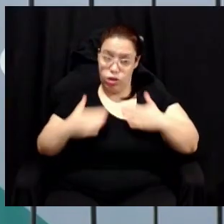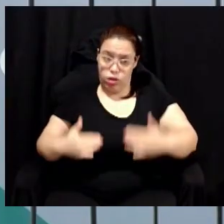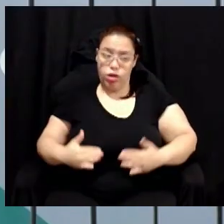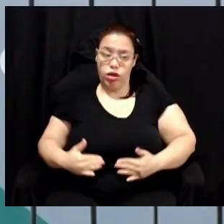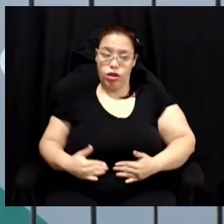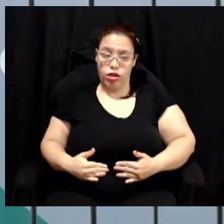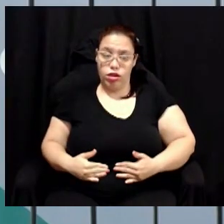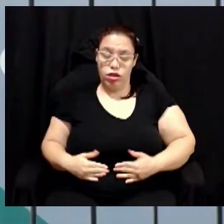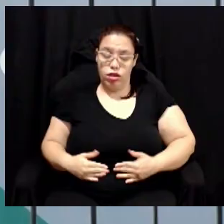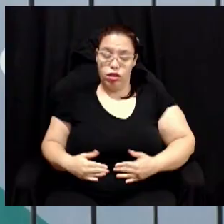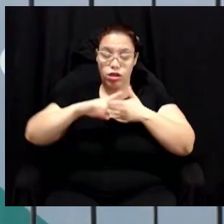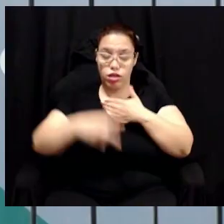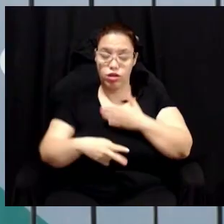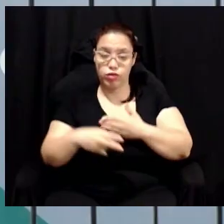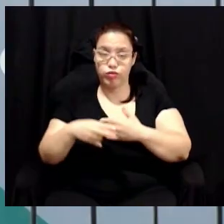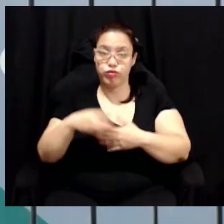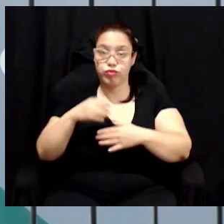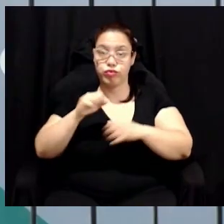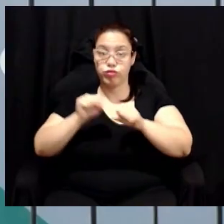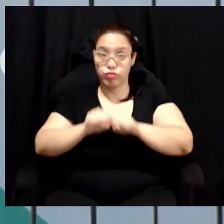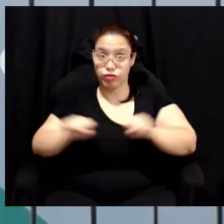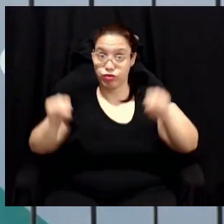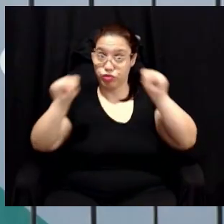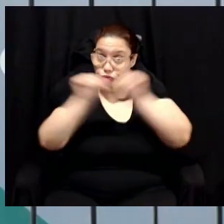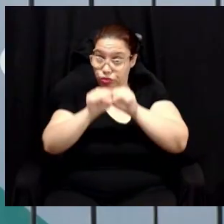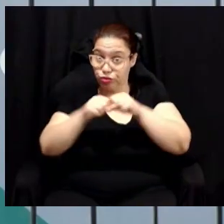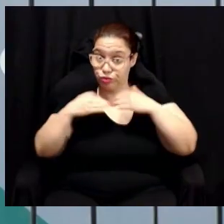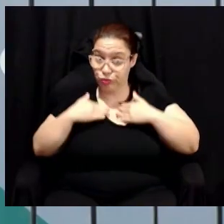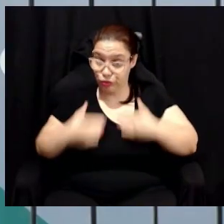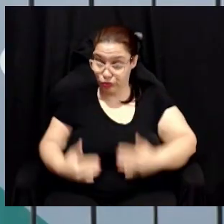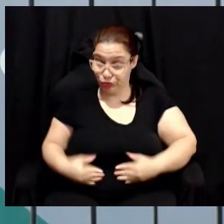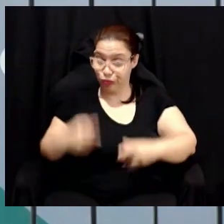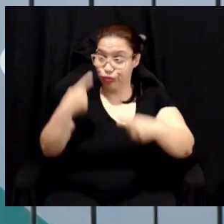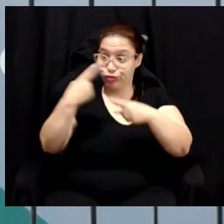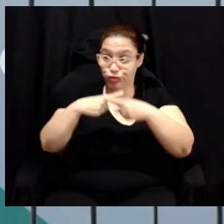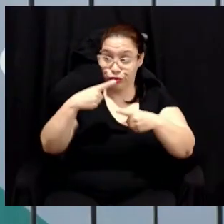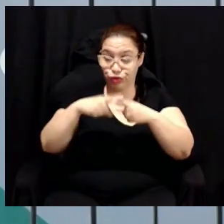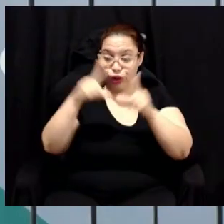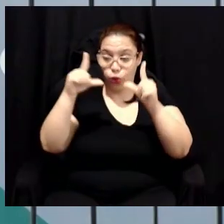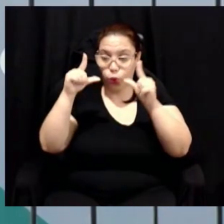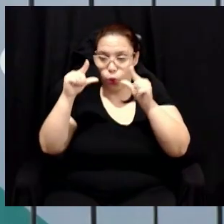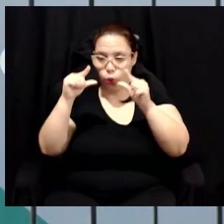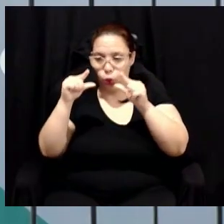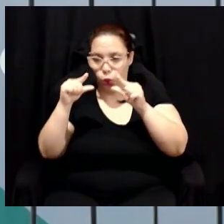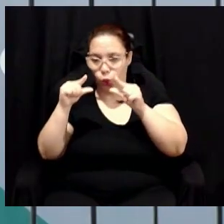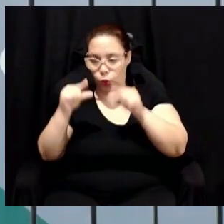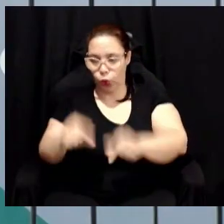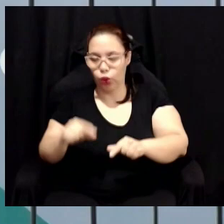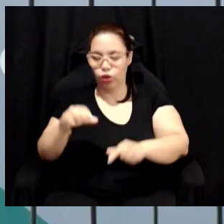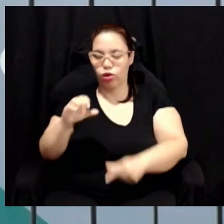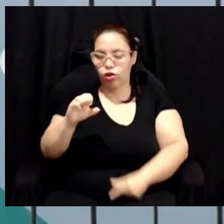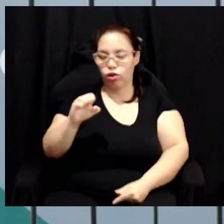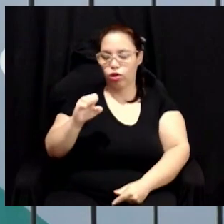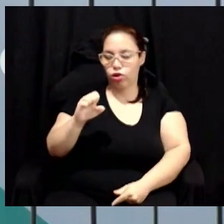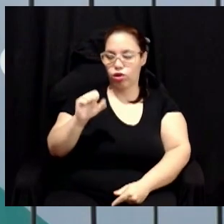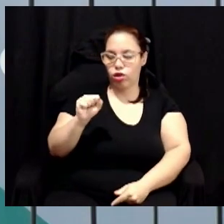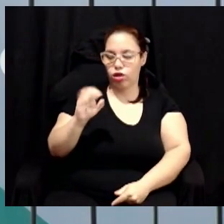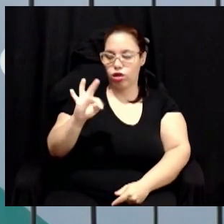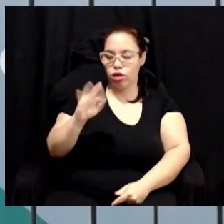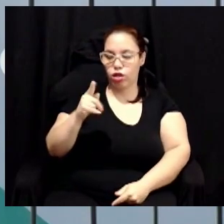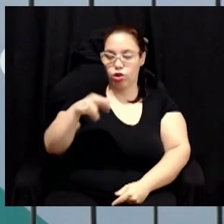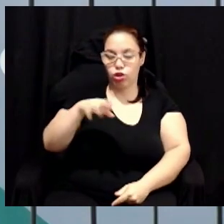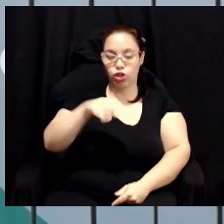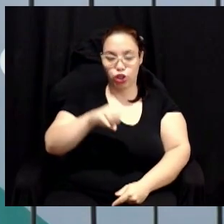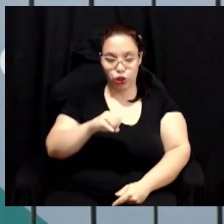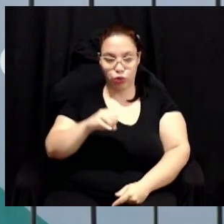incluindo impactos no sistema imunológico. Isso porque a queda dos níveis de estrogênio pode